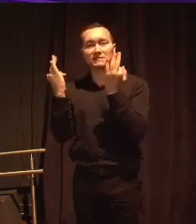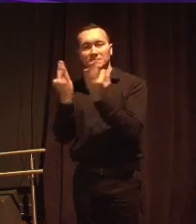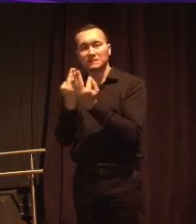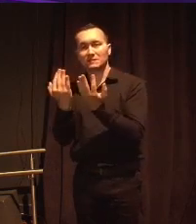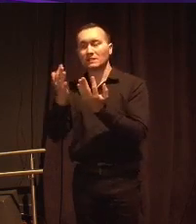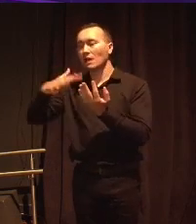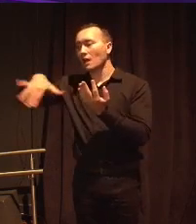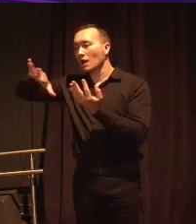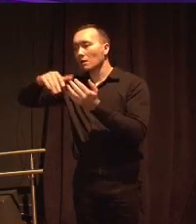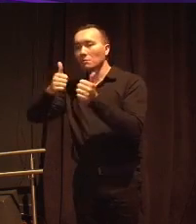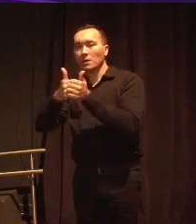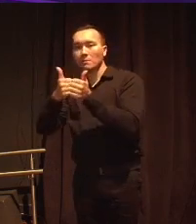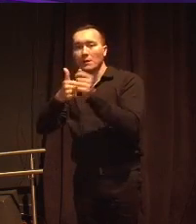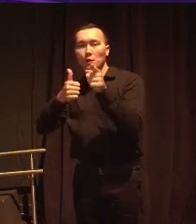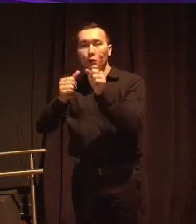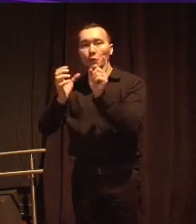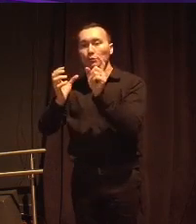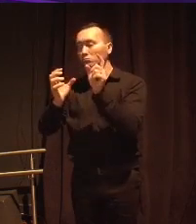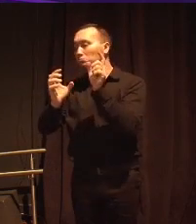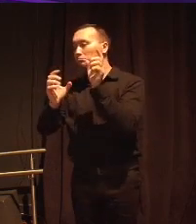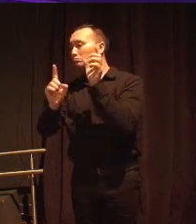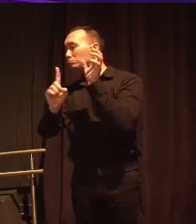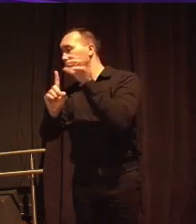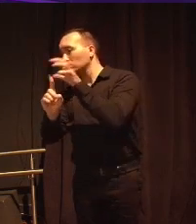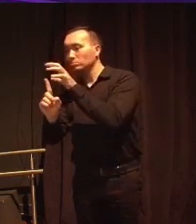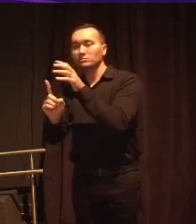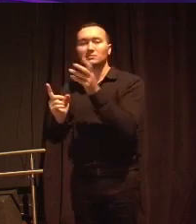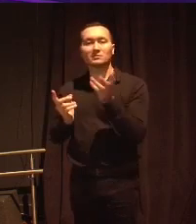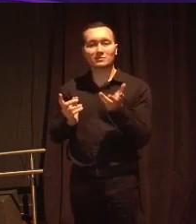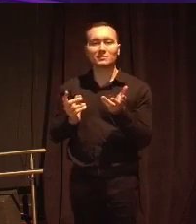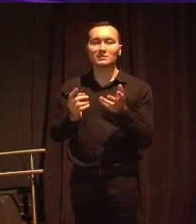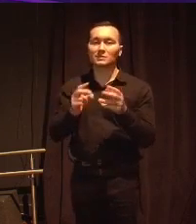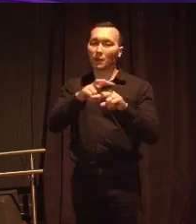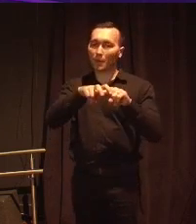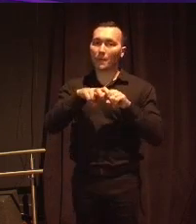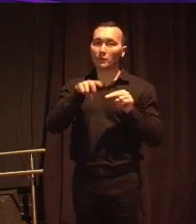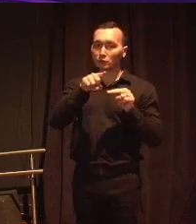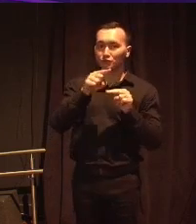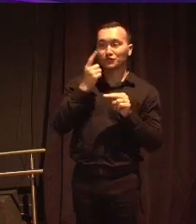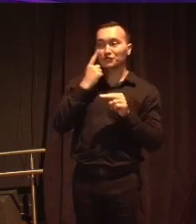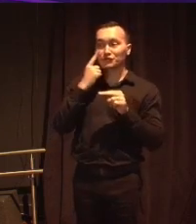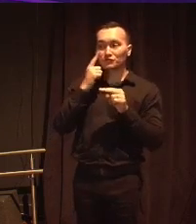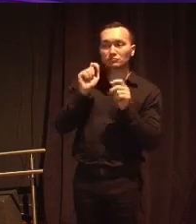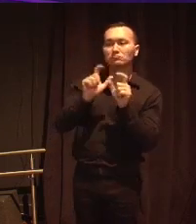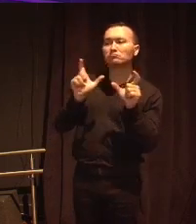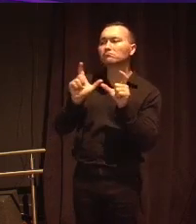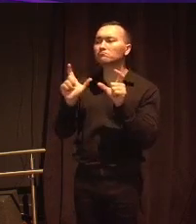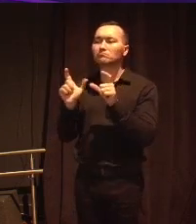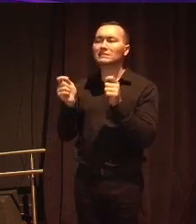estar sempre atento, como líder, para extrair o melhor de cada um, né? Então,